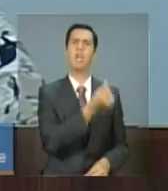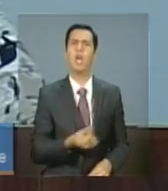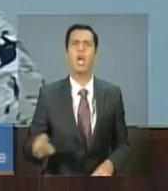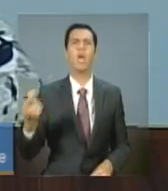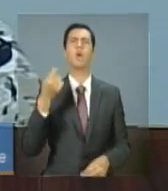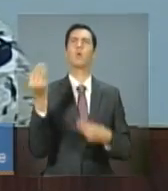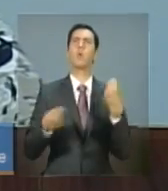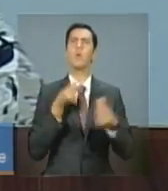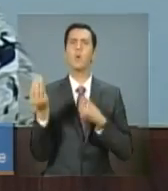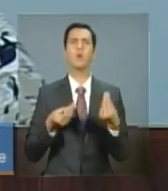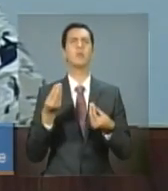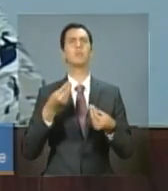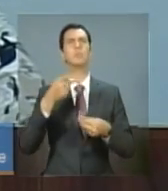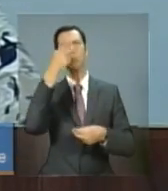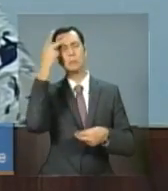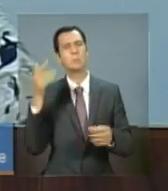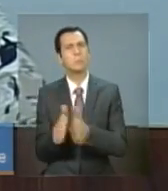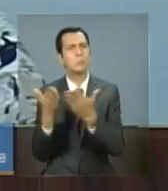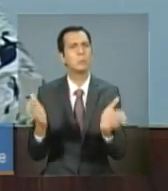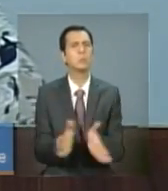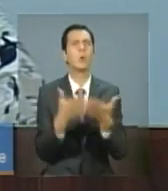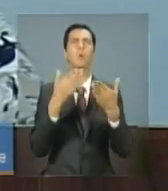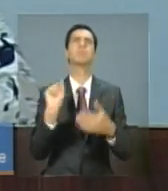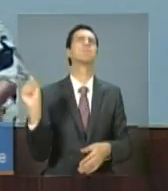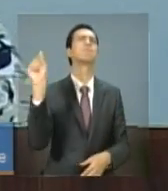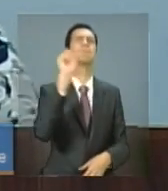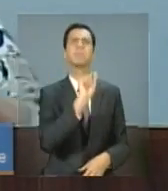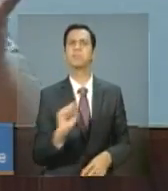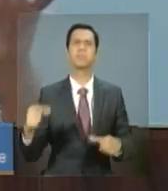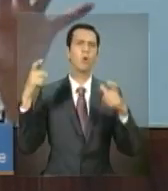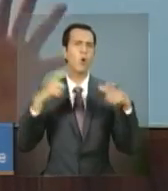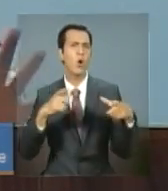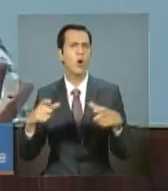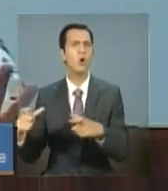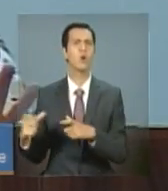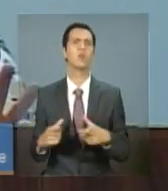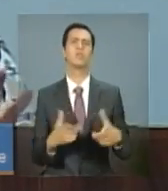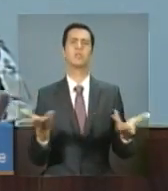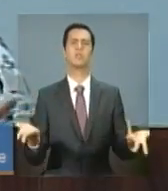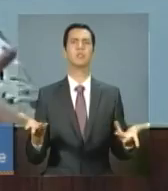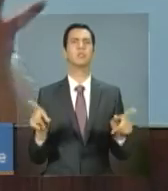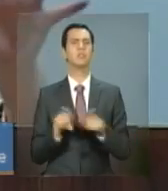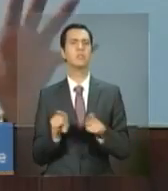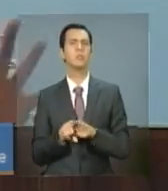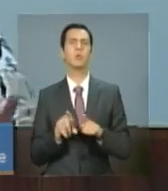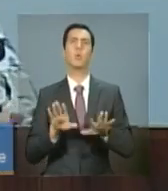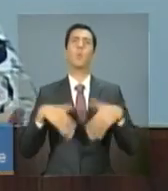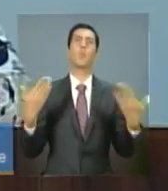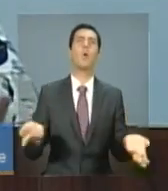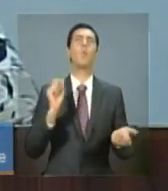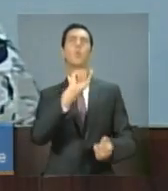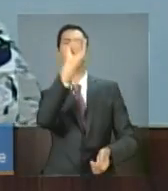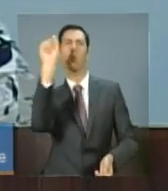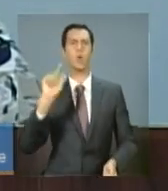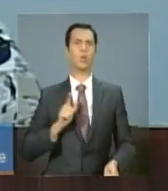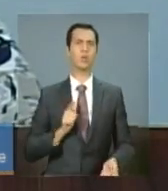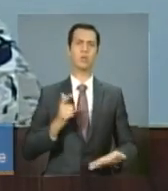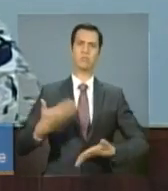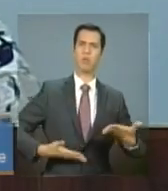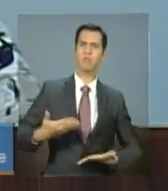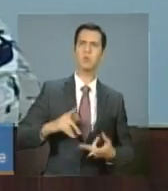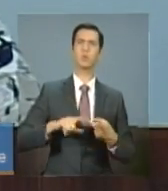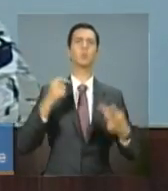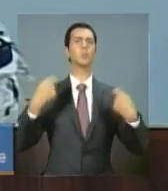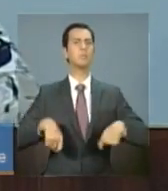se encontram esses brasileiros em situação de extrema pobreza, quais são os serviços e quais são as suas